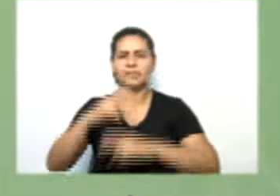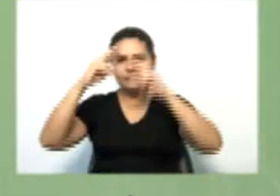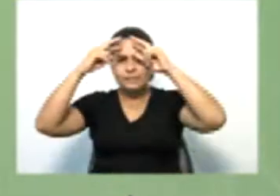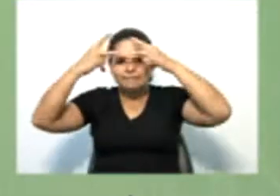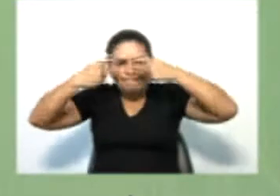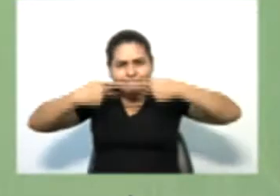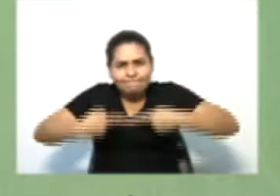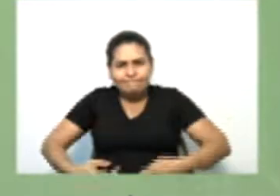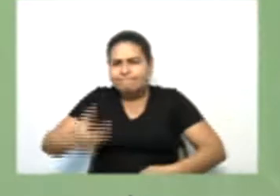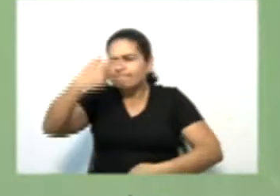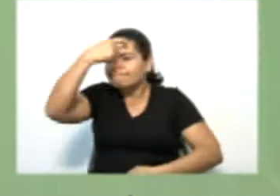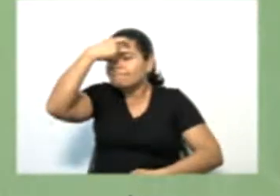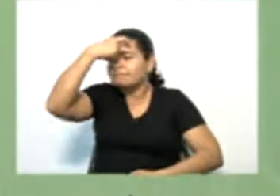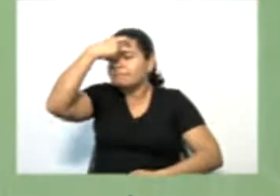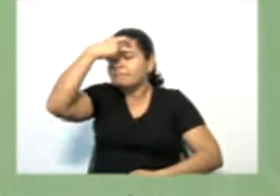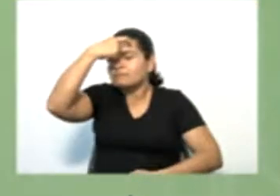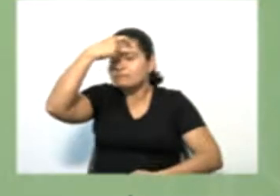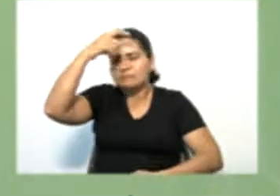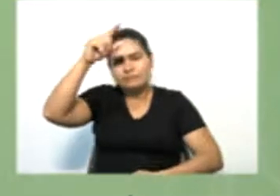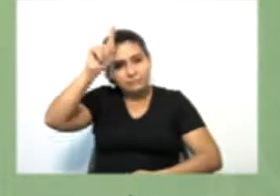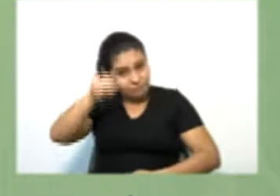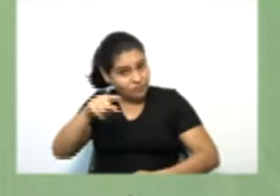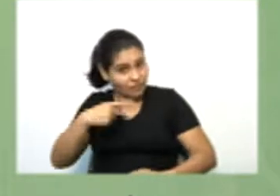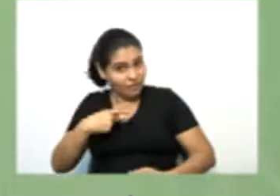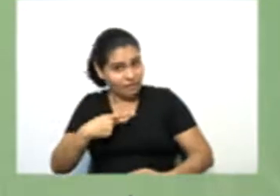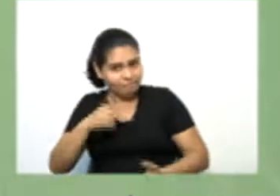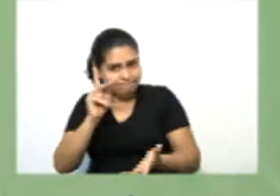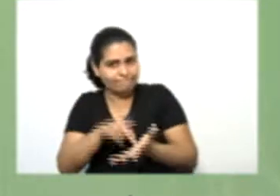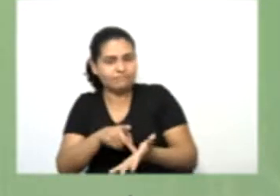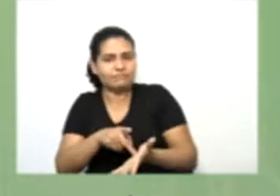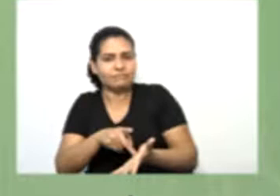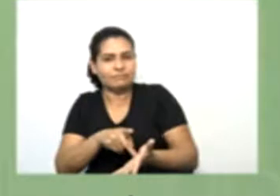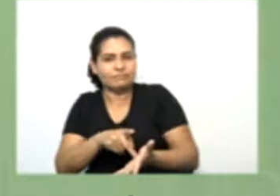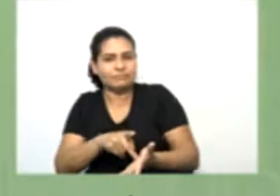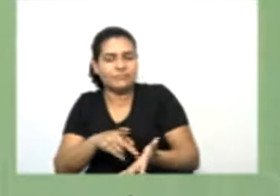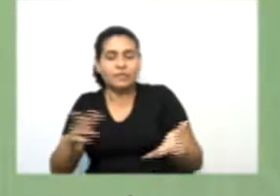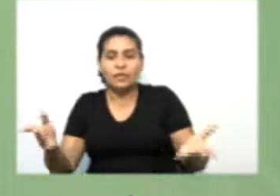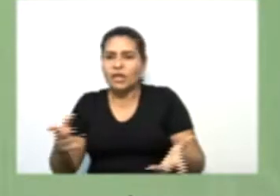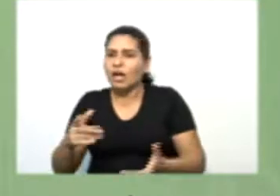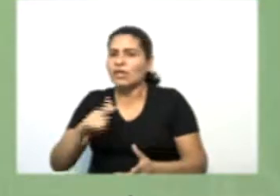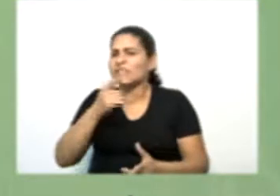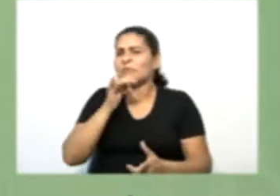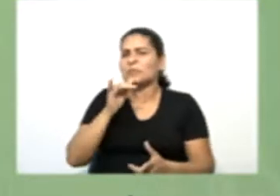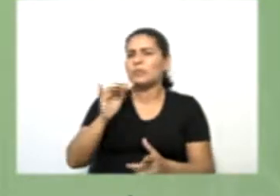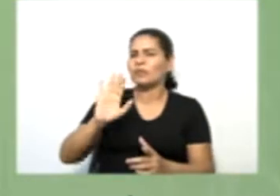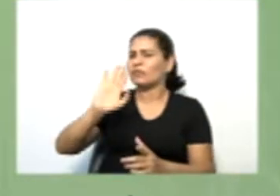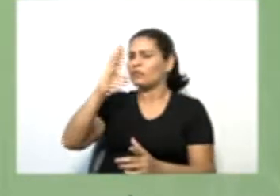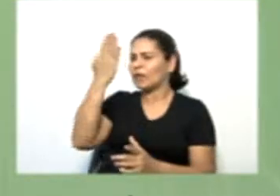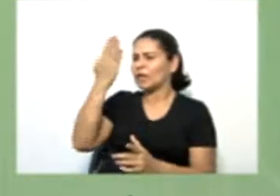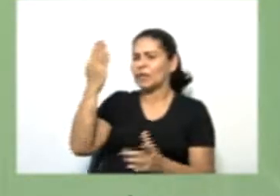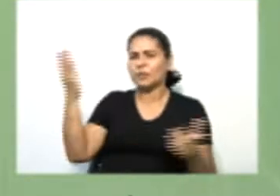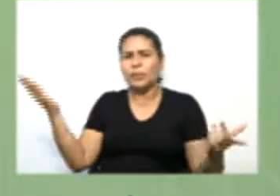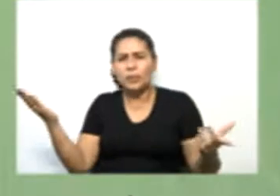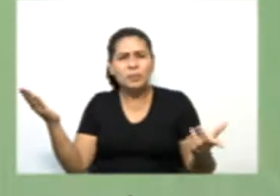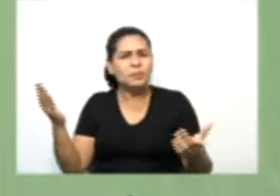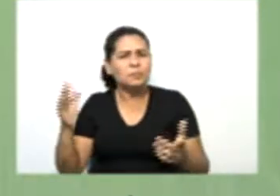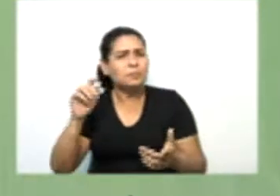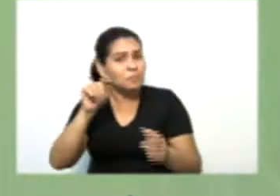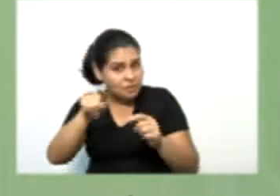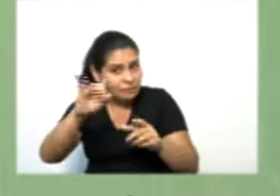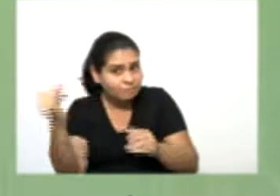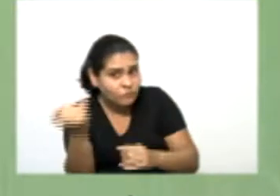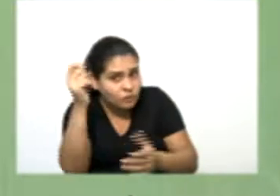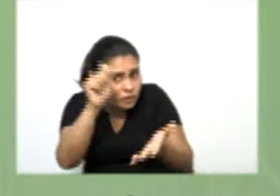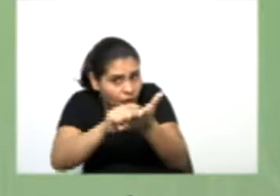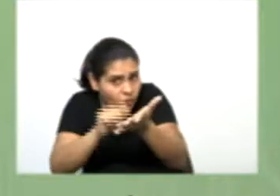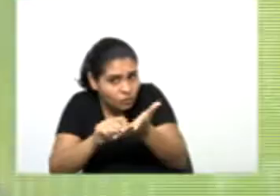ter consciência de quem você é, não é? Não falsear quem você é. Aliás, anota aí uma coisa